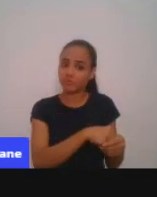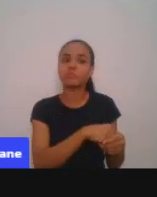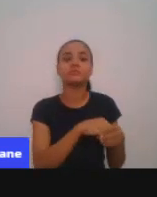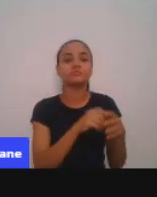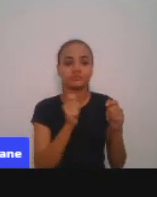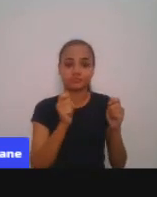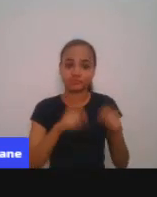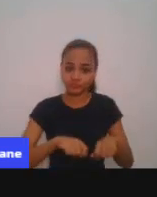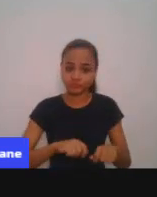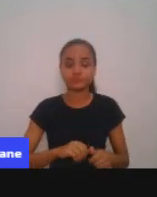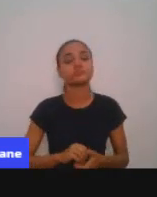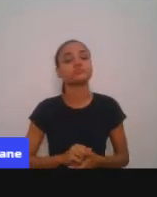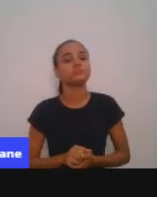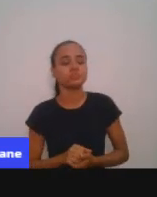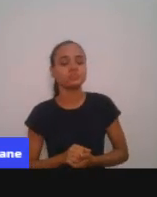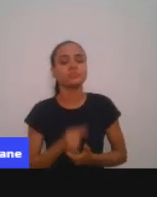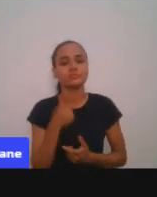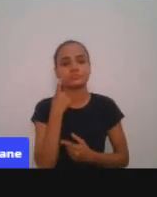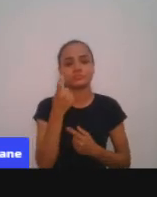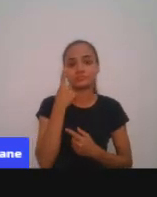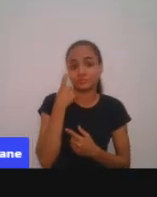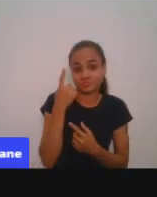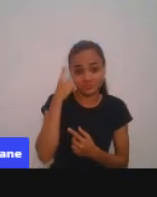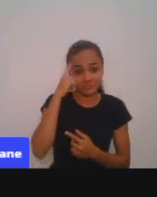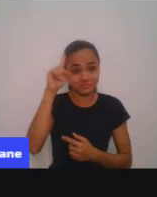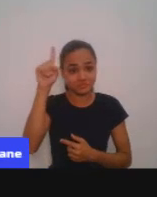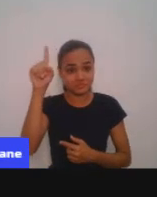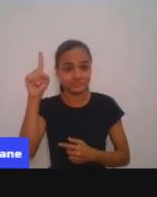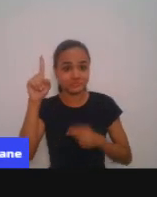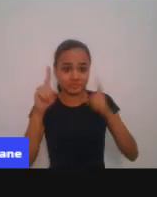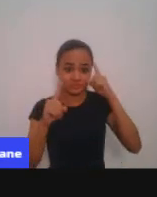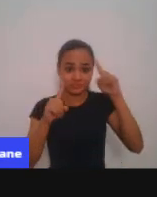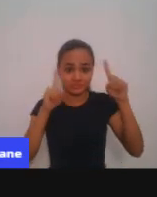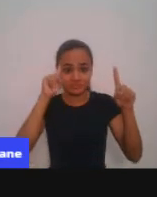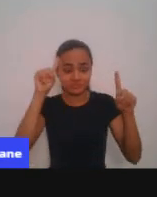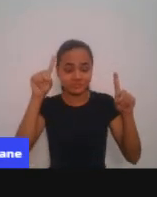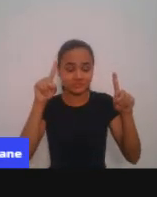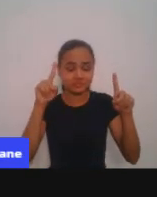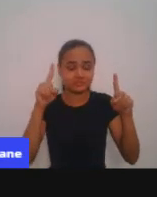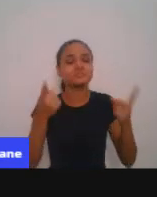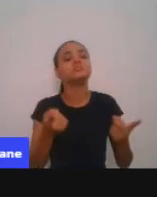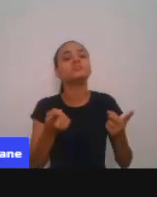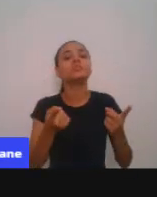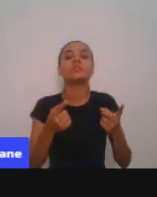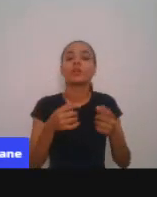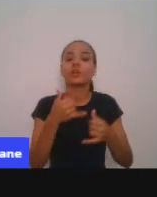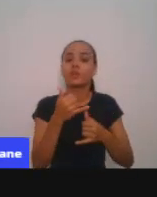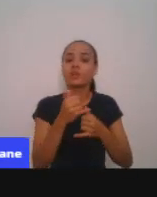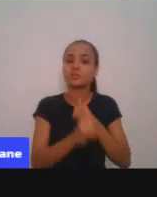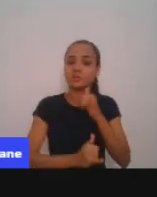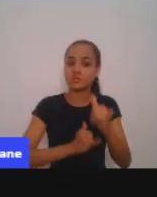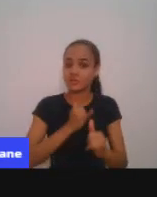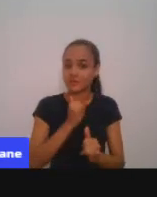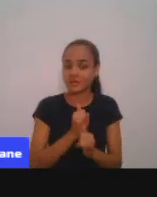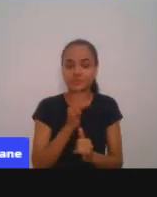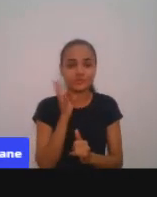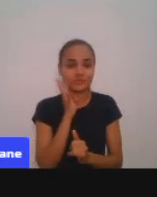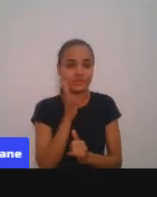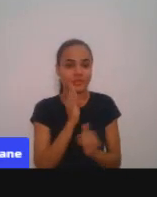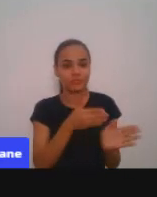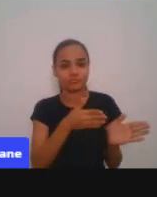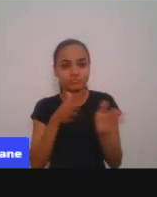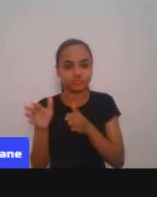interessantes. Além do jogo da memória, eles também disponibilizam na internet, muito legal. Vamos lá para o próximo slide, para vocês